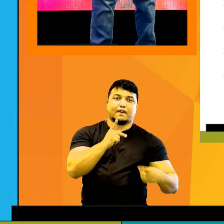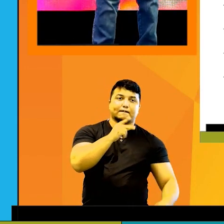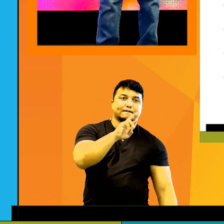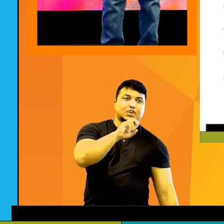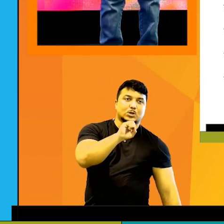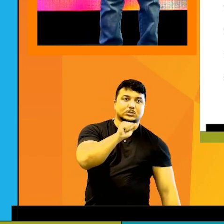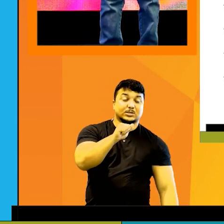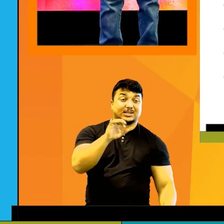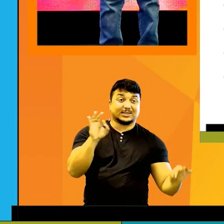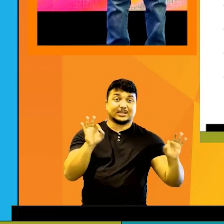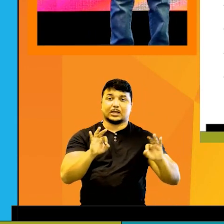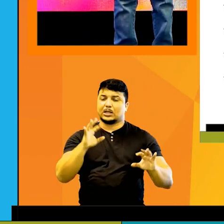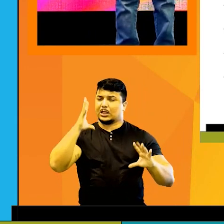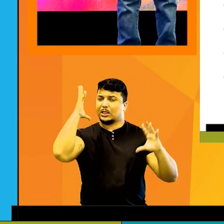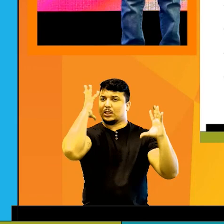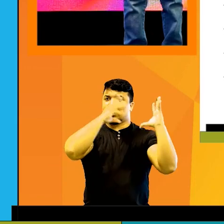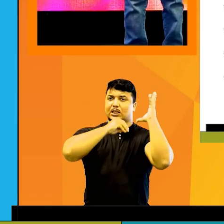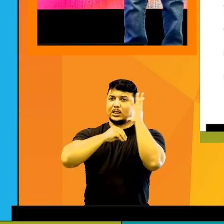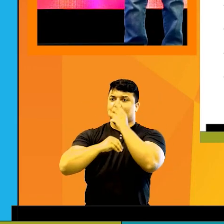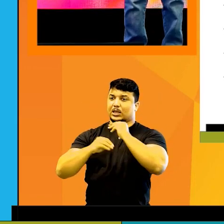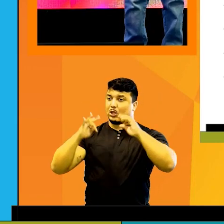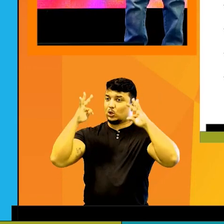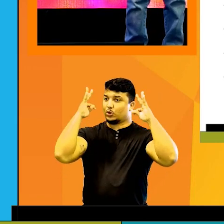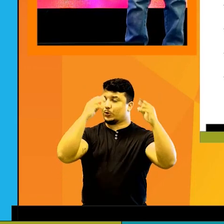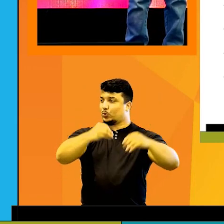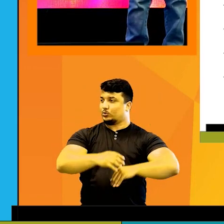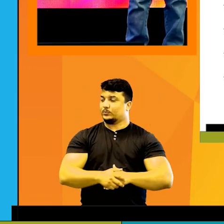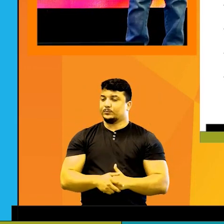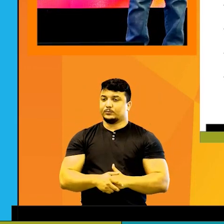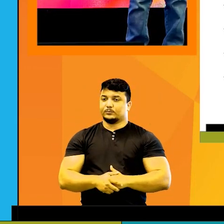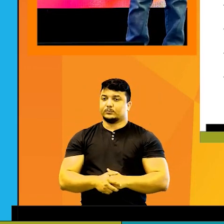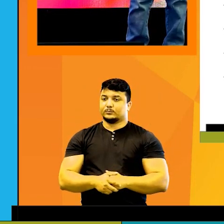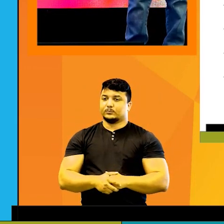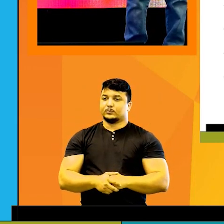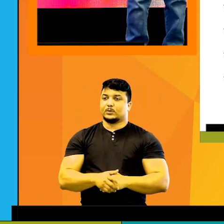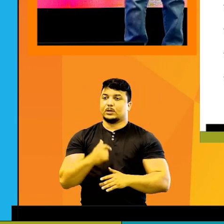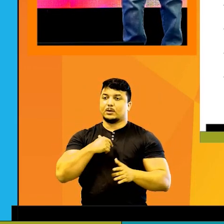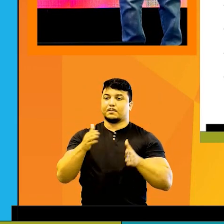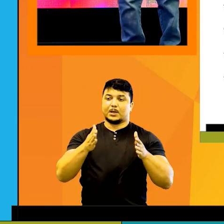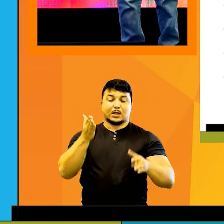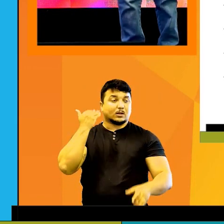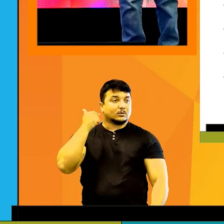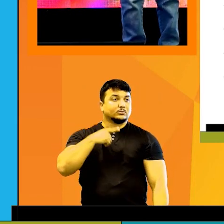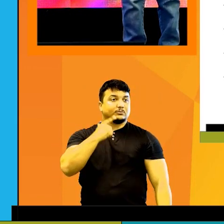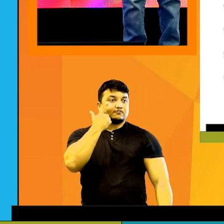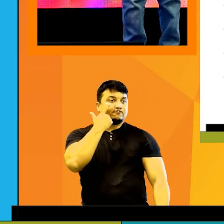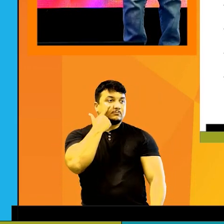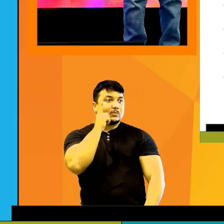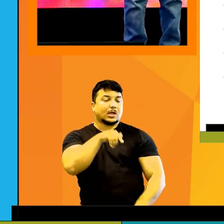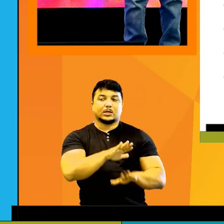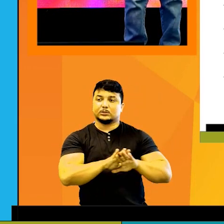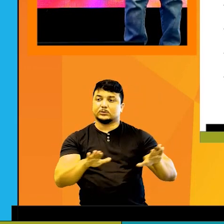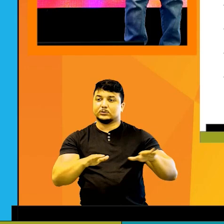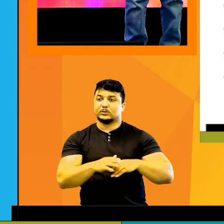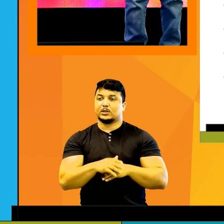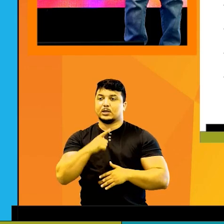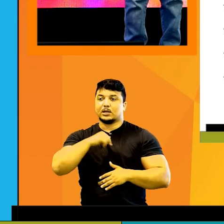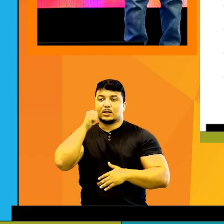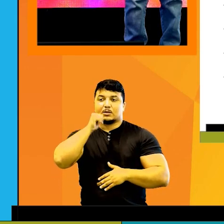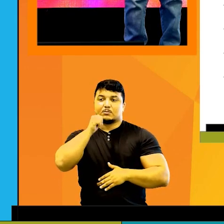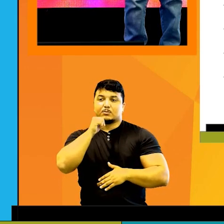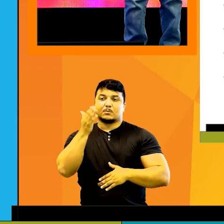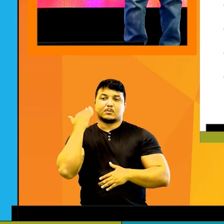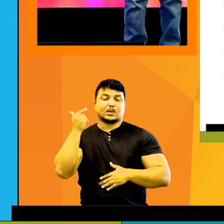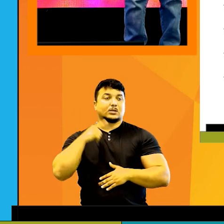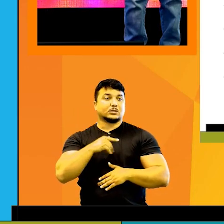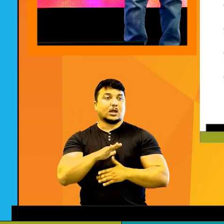prosa. São belíssimas. Aí assim, na época, as mocinhas se viam, mesmo que as meninas na